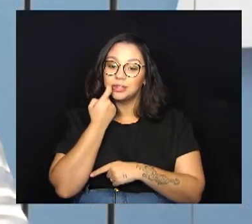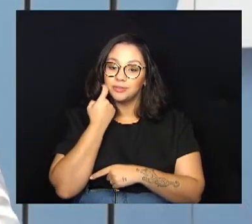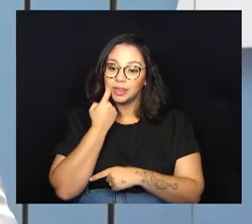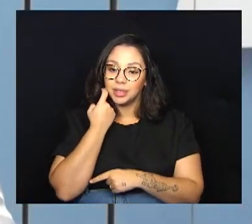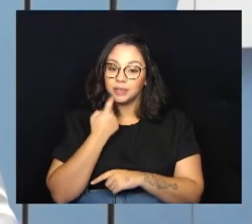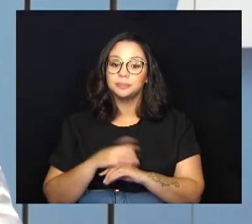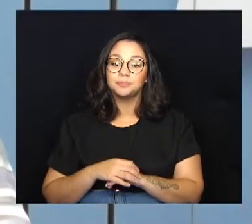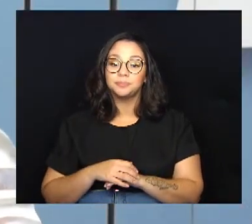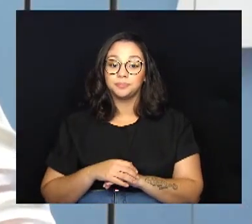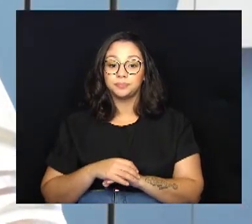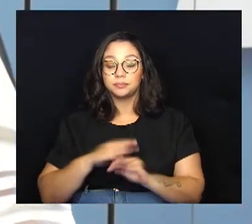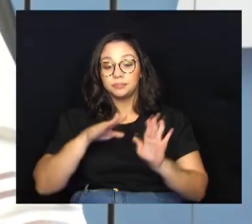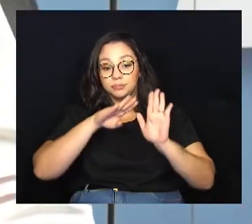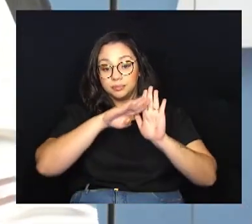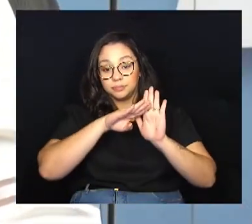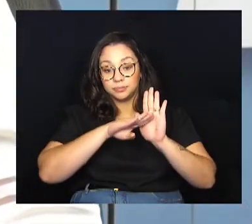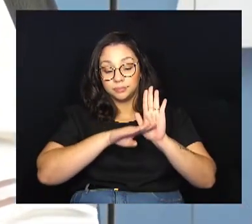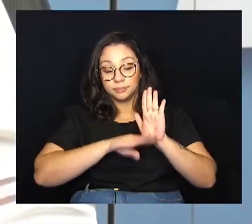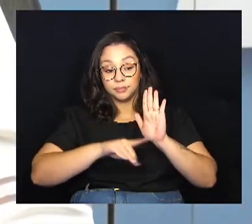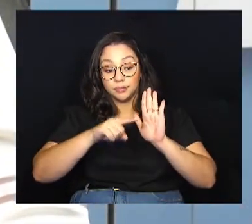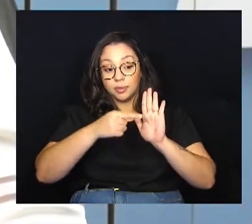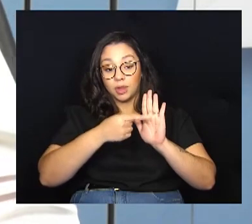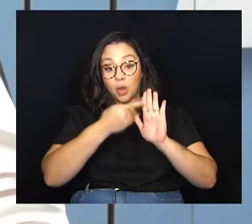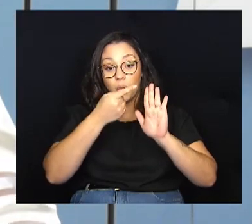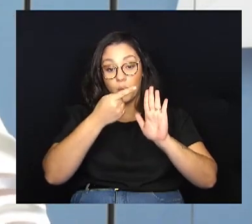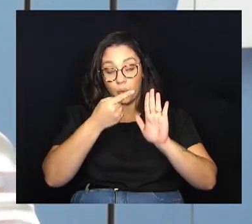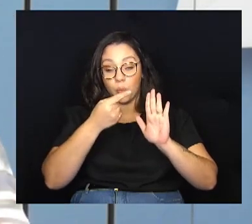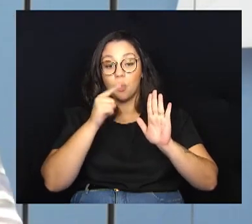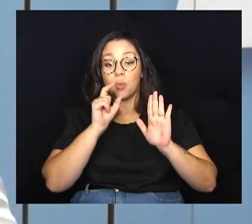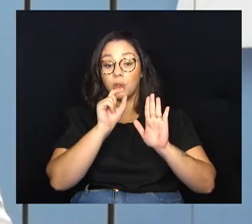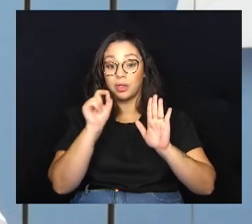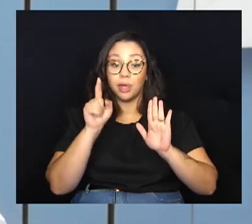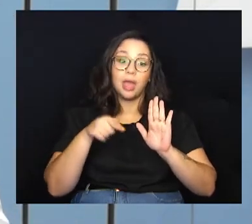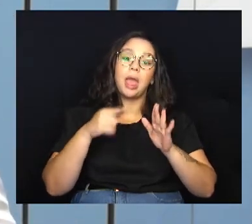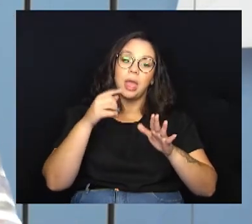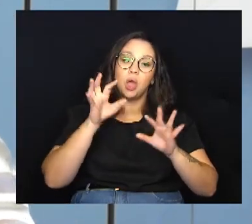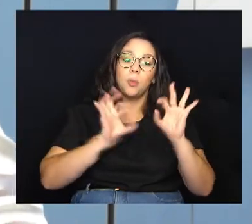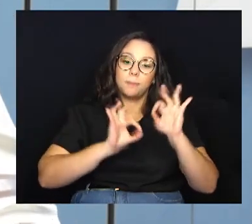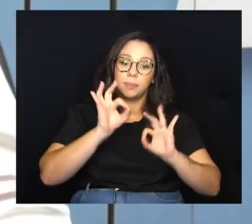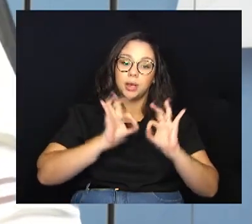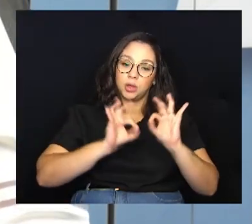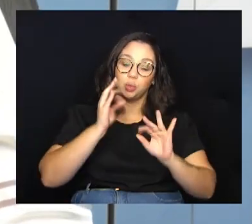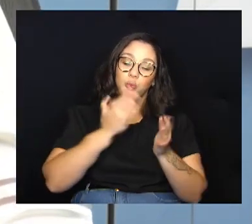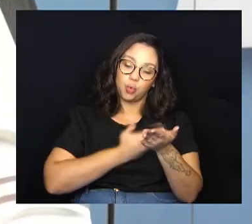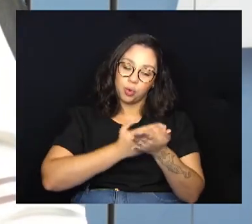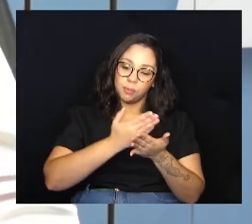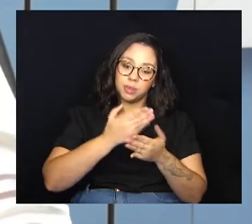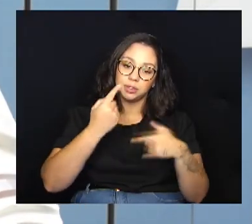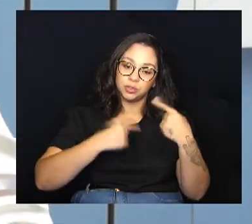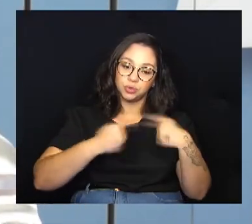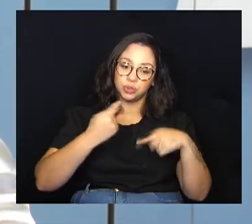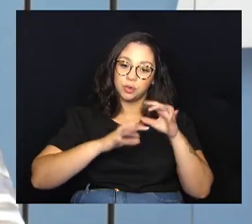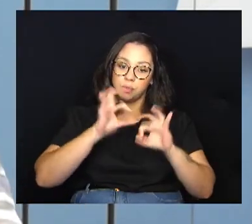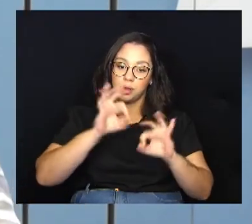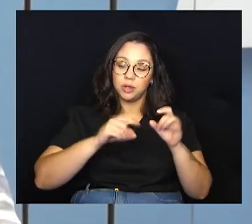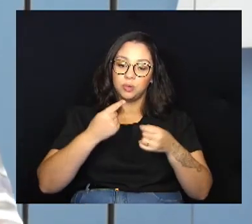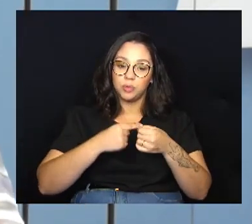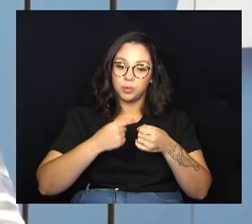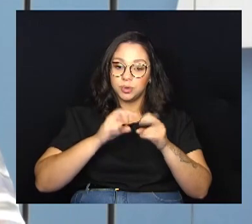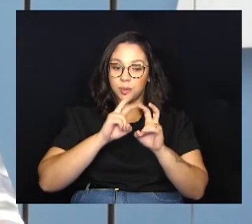se chama efeito iatrogênico. Aquele pensamento de que aquilo ia fazer bem, fazia mal, despertava o desejo,